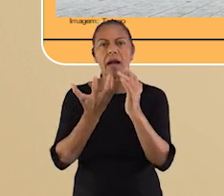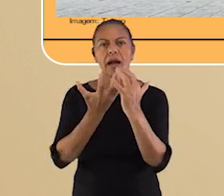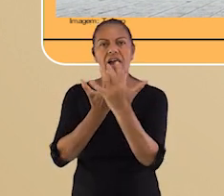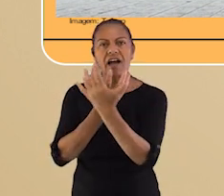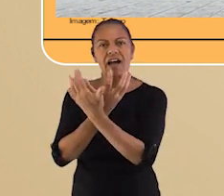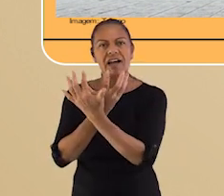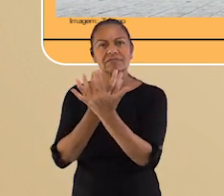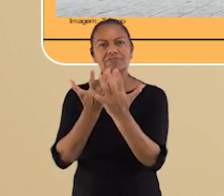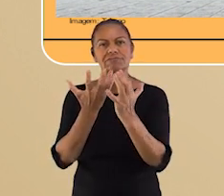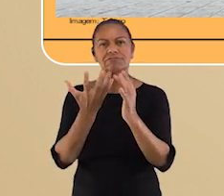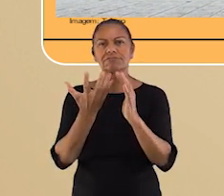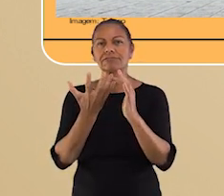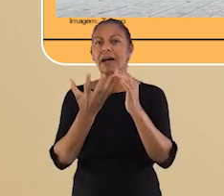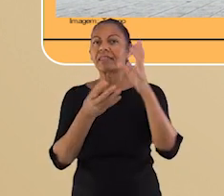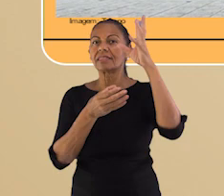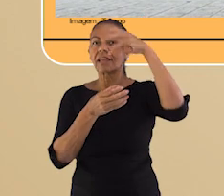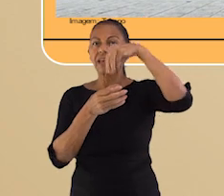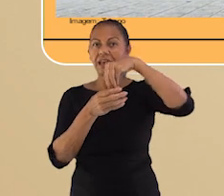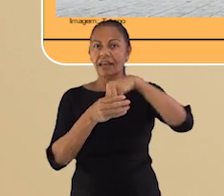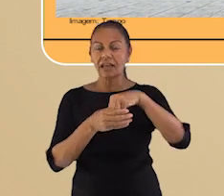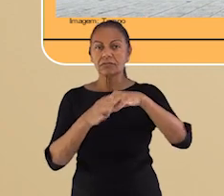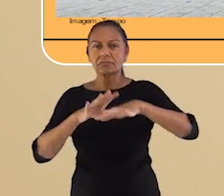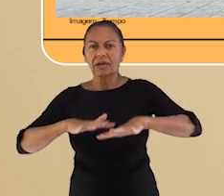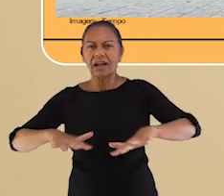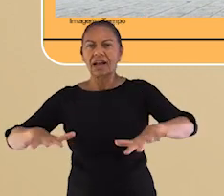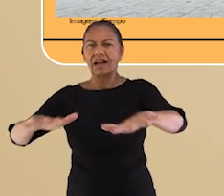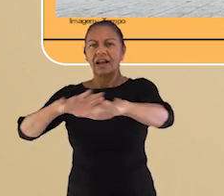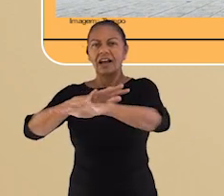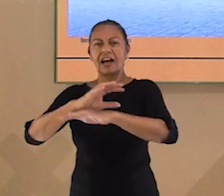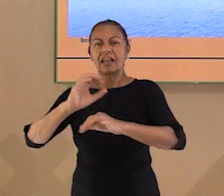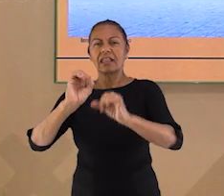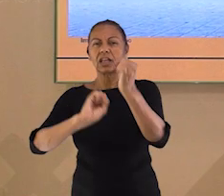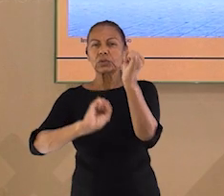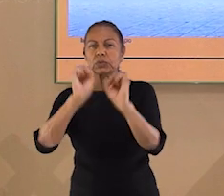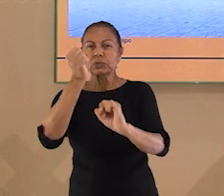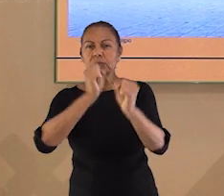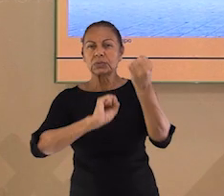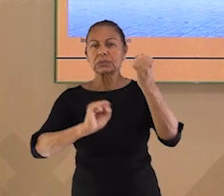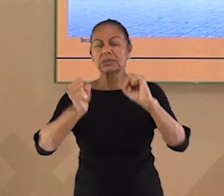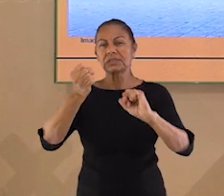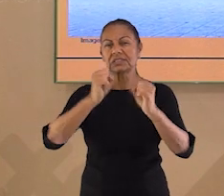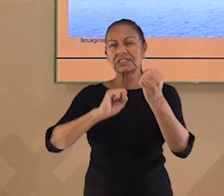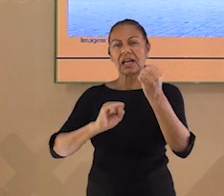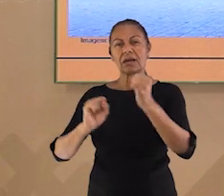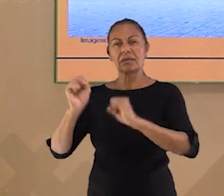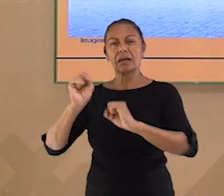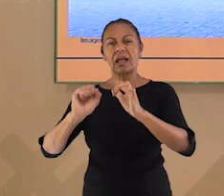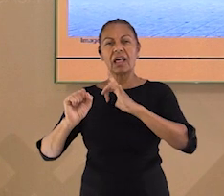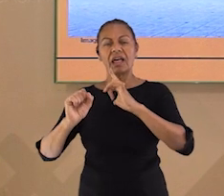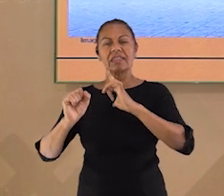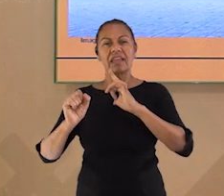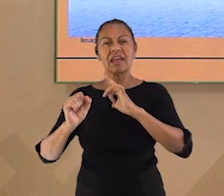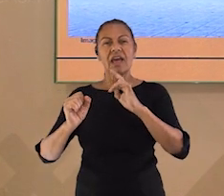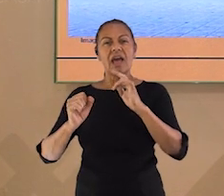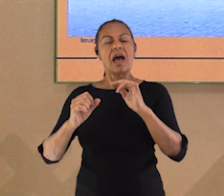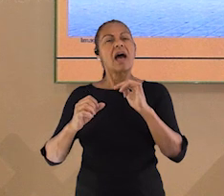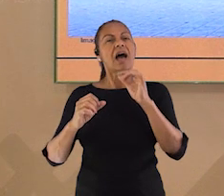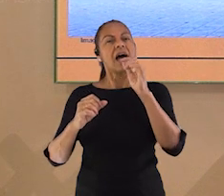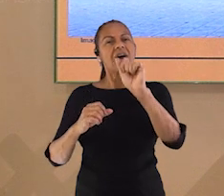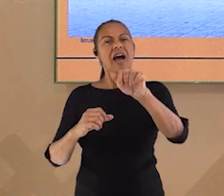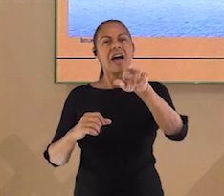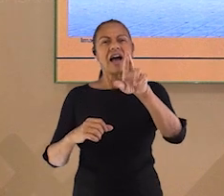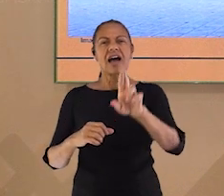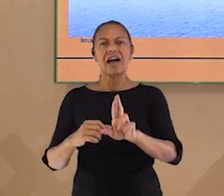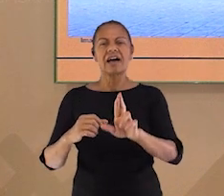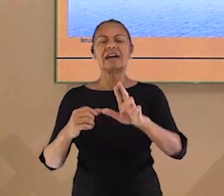característico dos grandes centros urbanos e industrializados e corresponde ao aprisionamento de uma